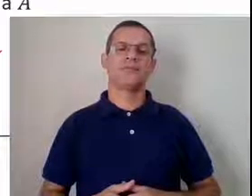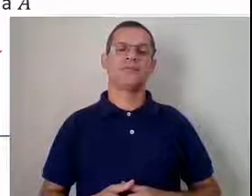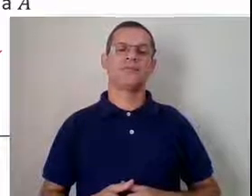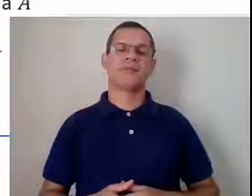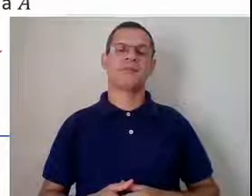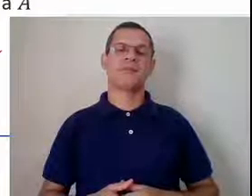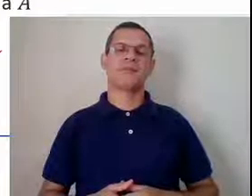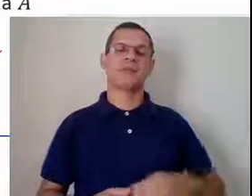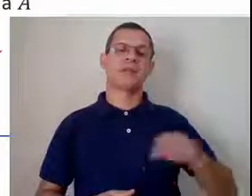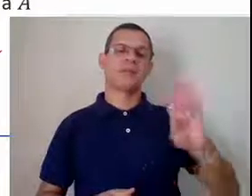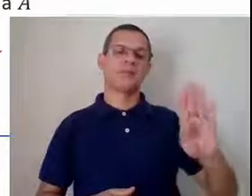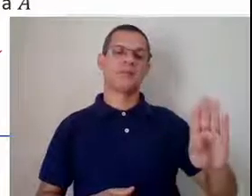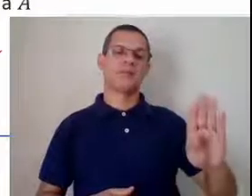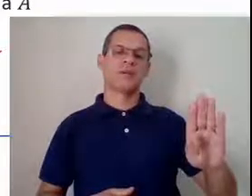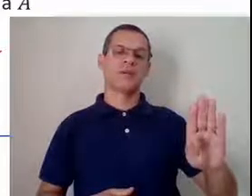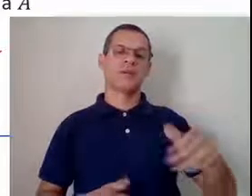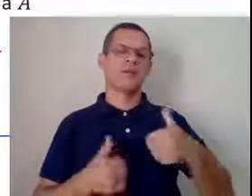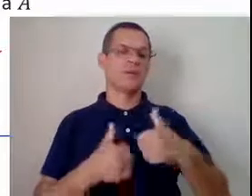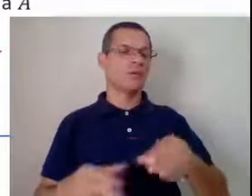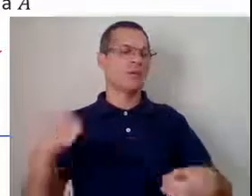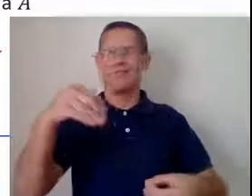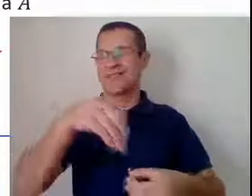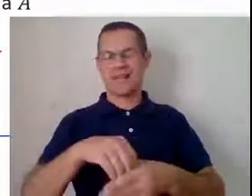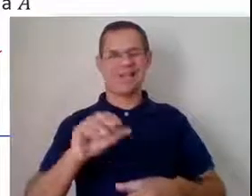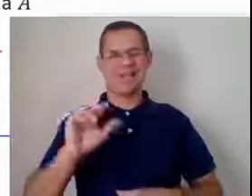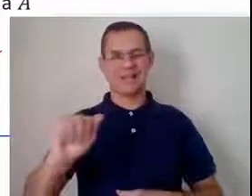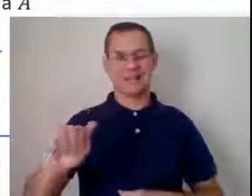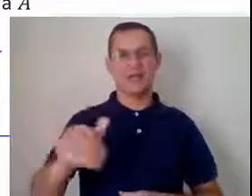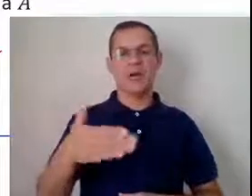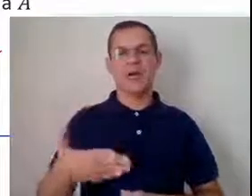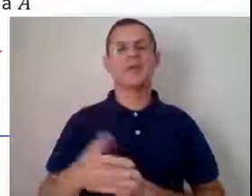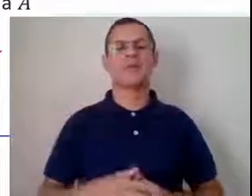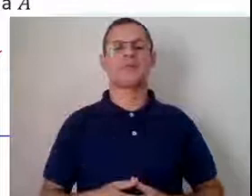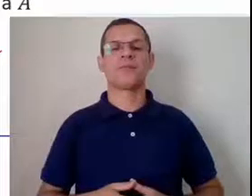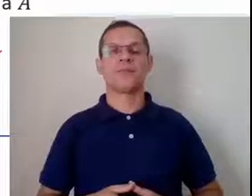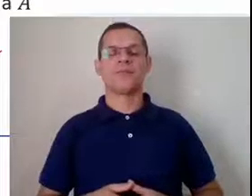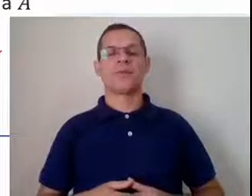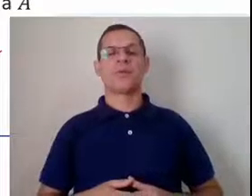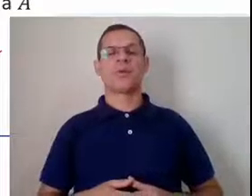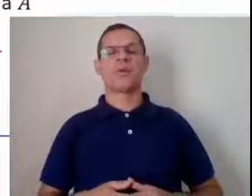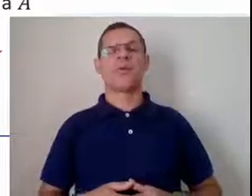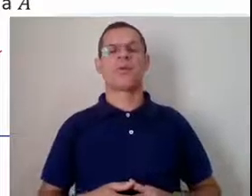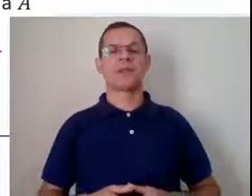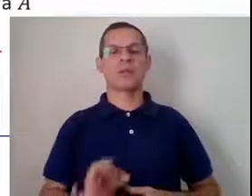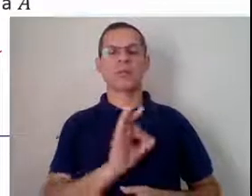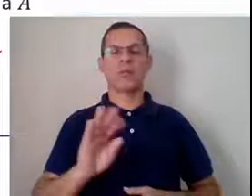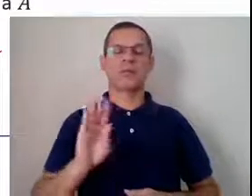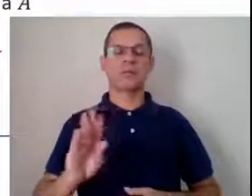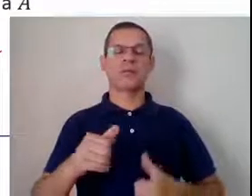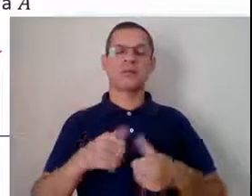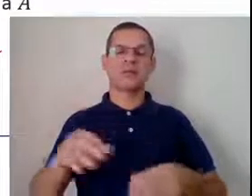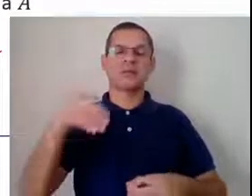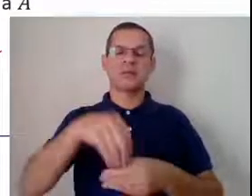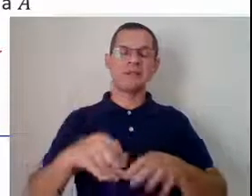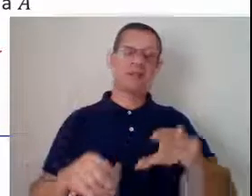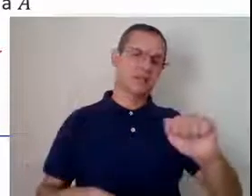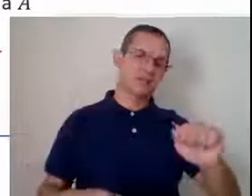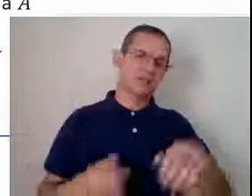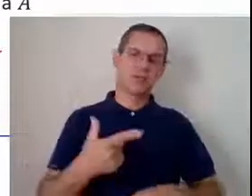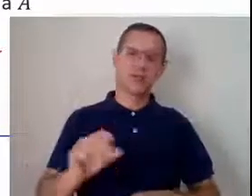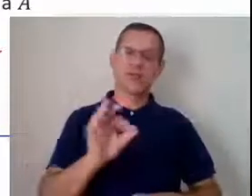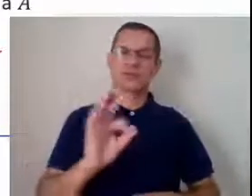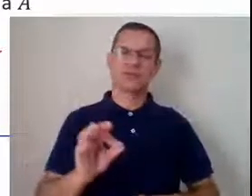ó, B não pertence a A, então uma parte de B pertence a A, outra